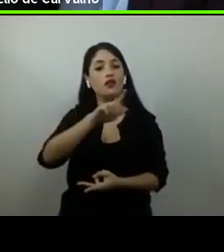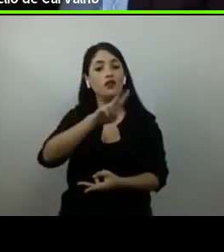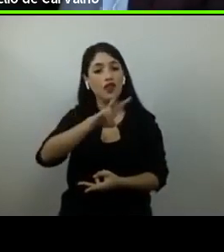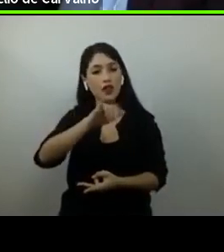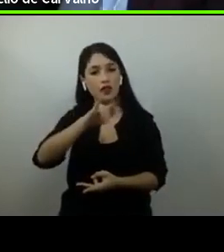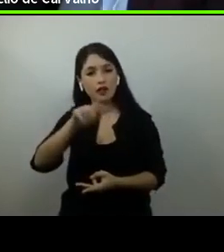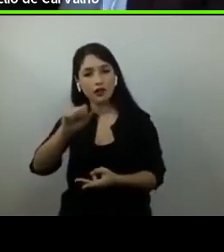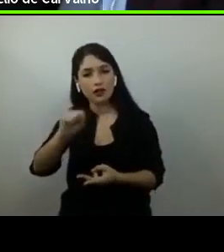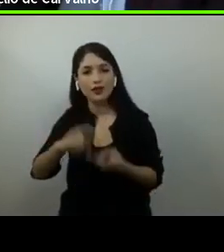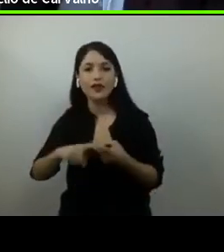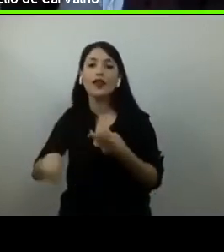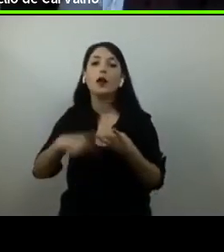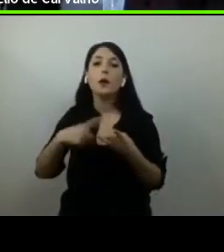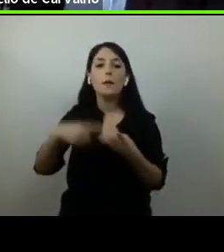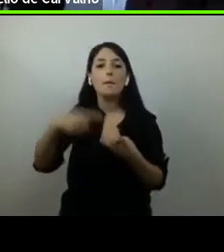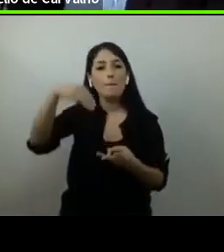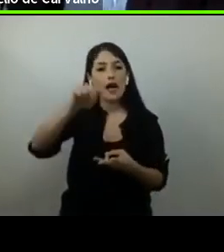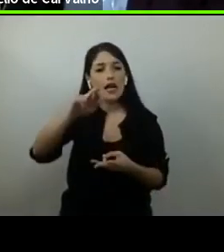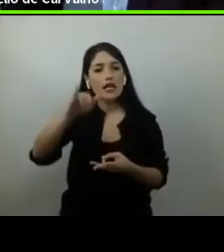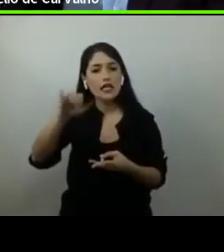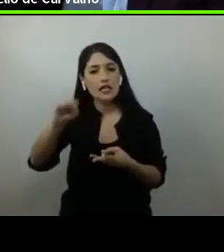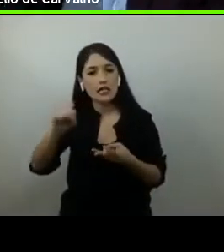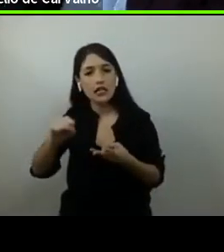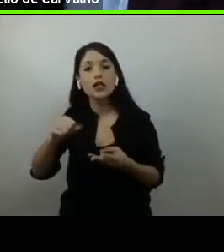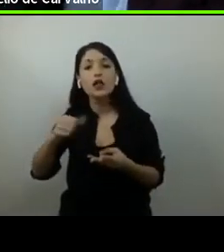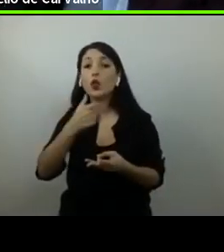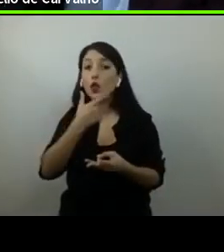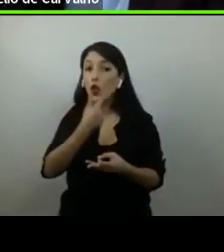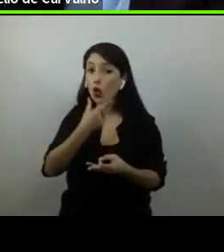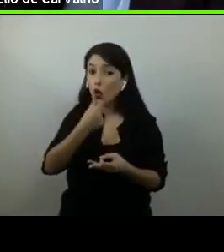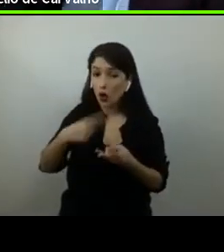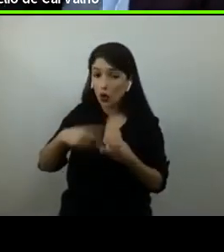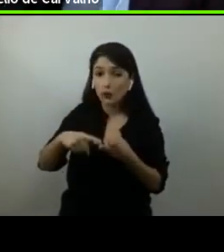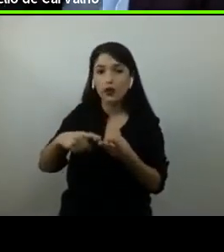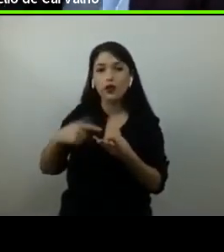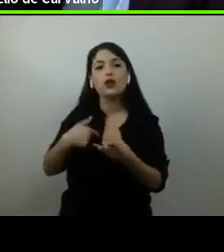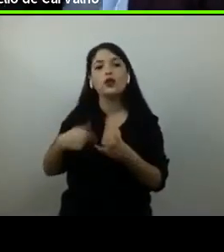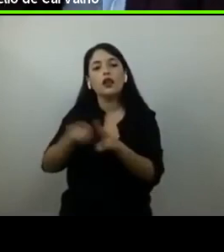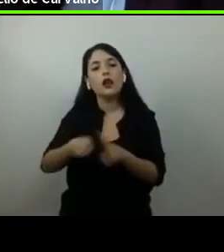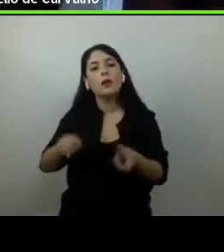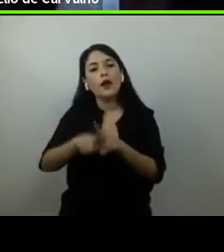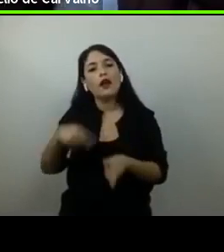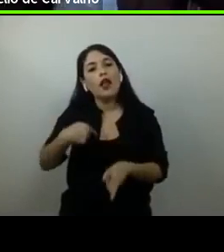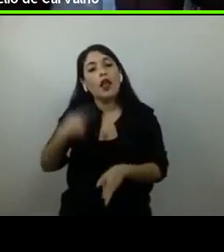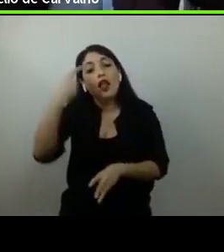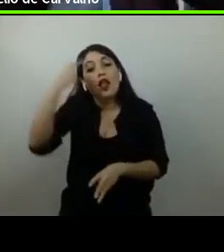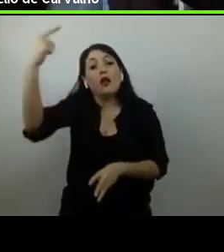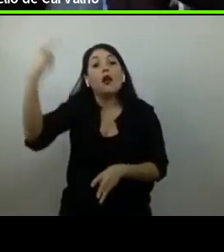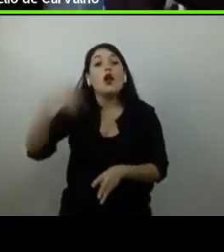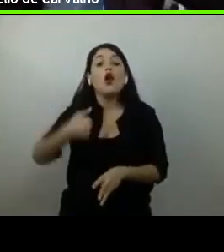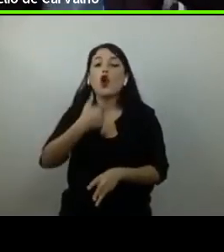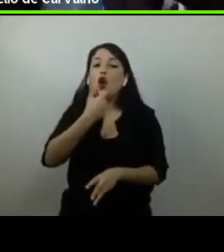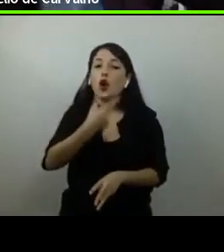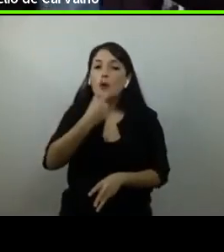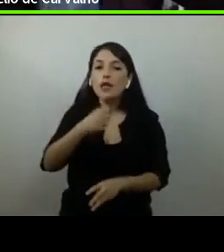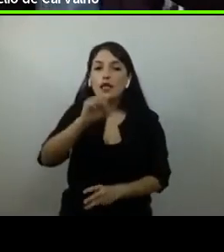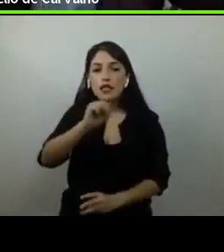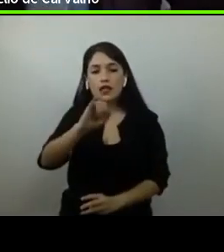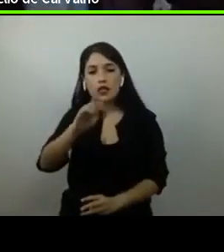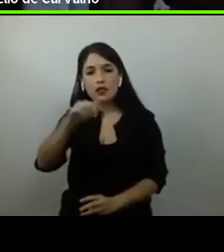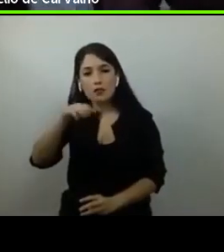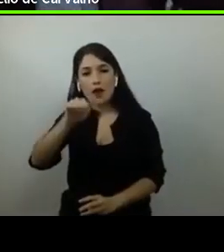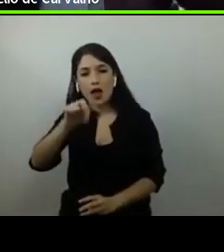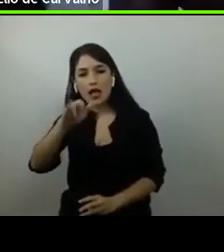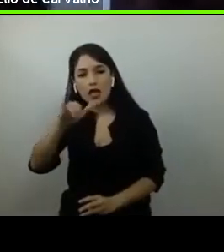queridíssimo incansável Marise Oliveira, Antônio Cláudio Marise Oliveira, e em memória ao inesquecível inspirador Sigmaringa Seixas, as nossas